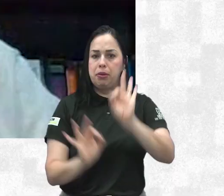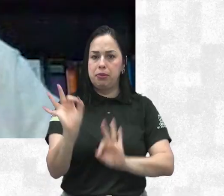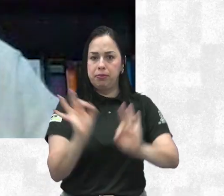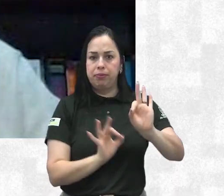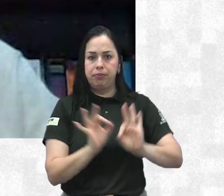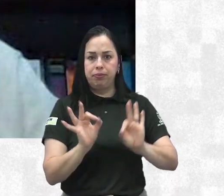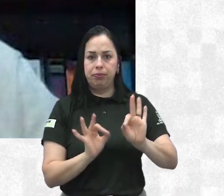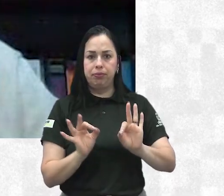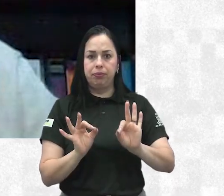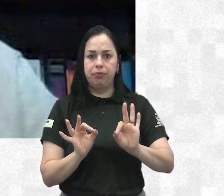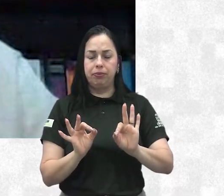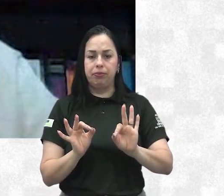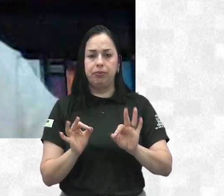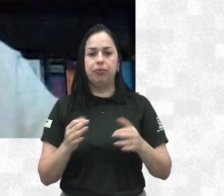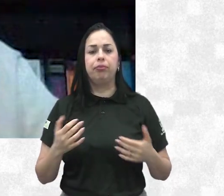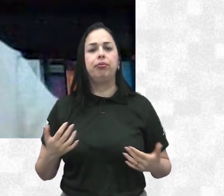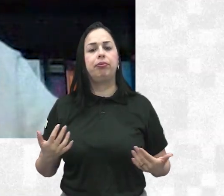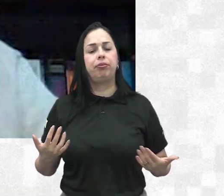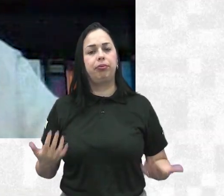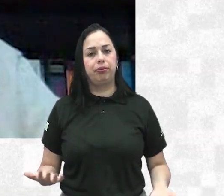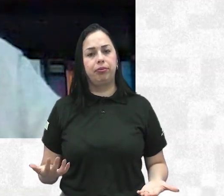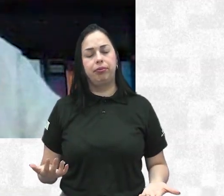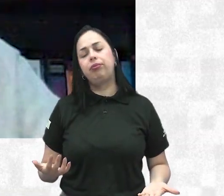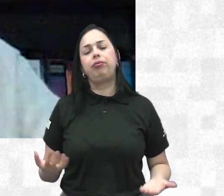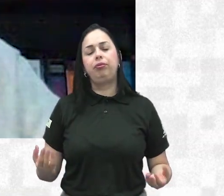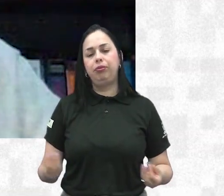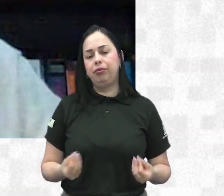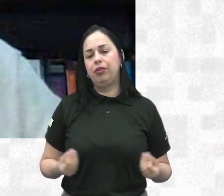aula vai sendo estabelecida.